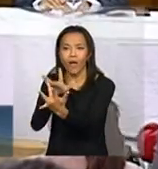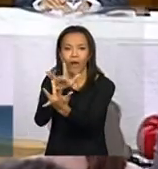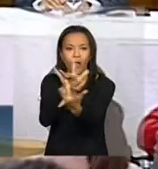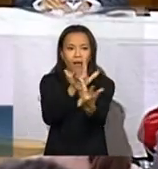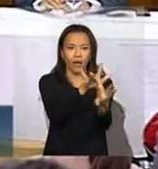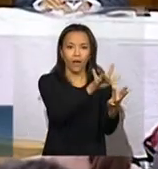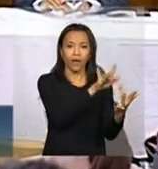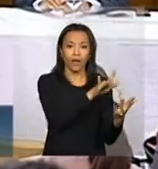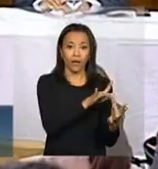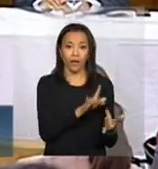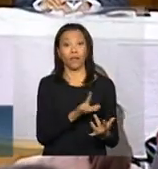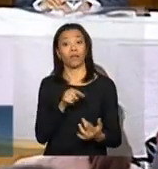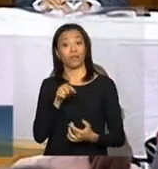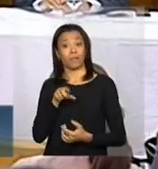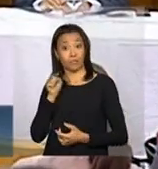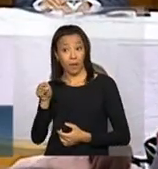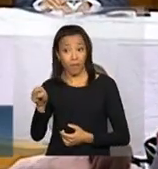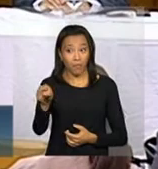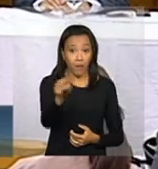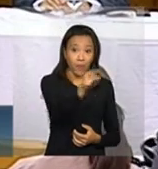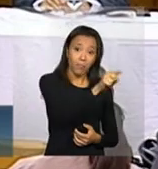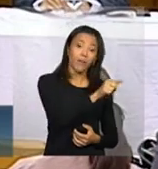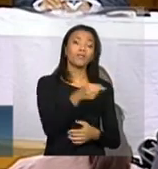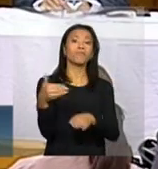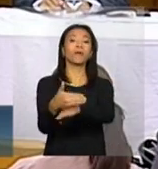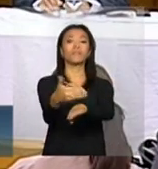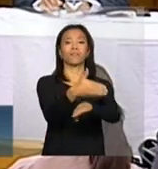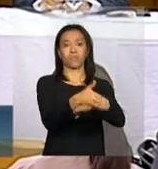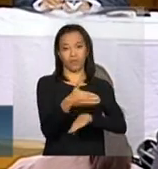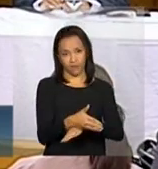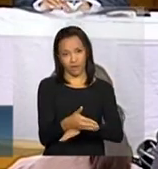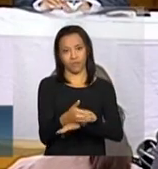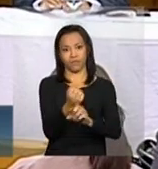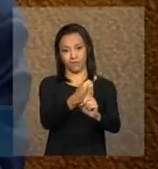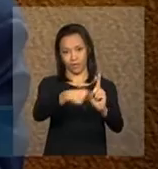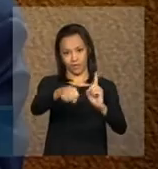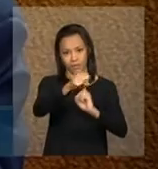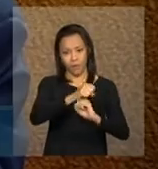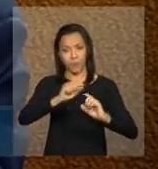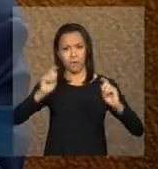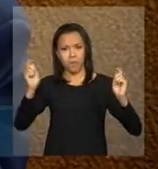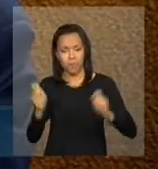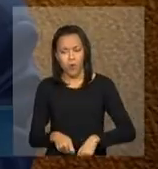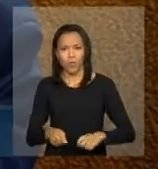entre todos esses instrumentos e práticas de participação que possa criar uma sinergia